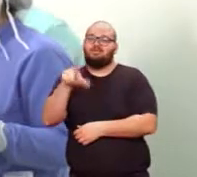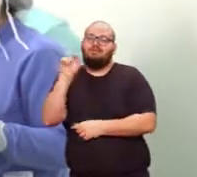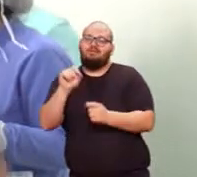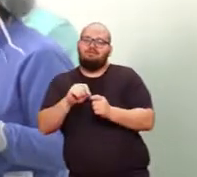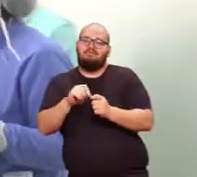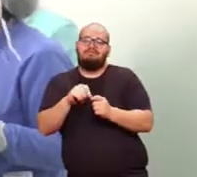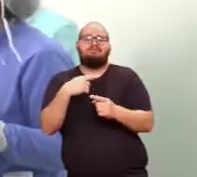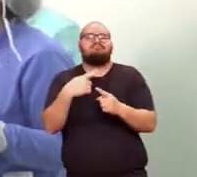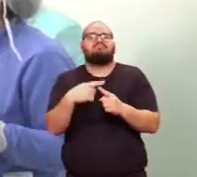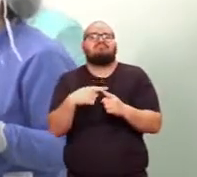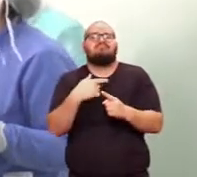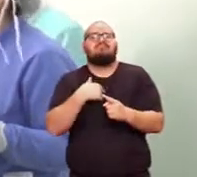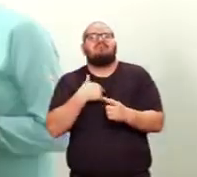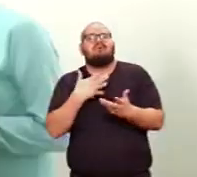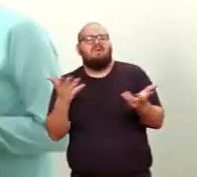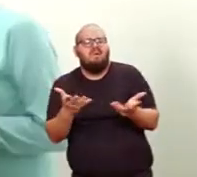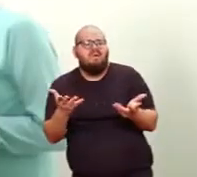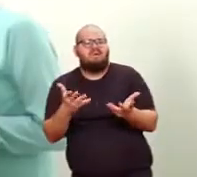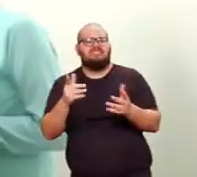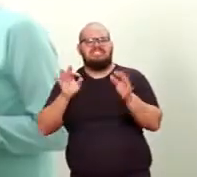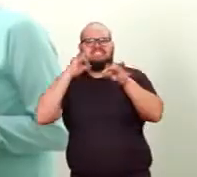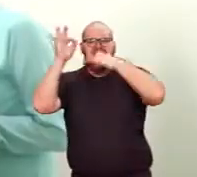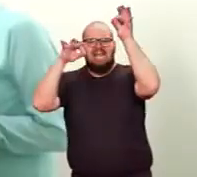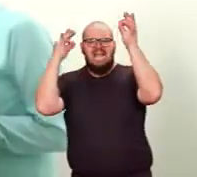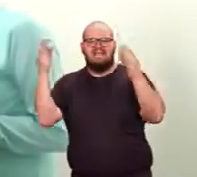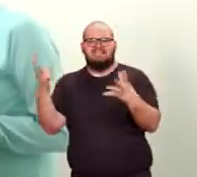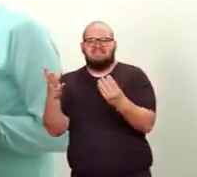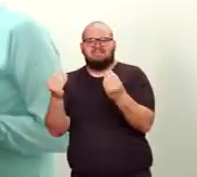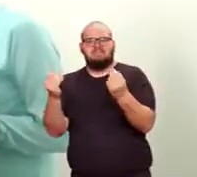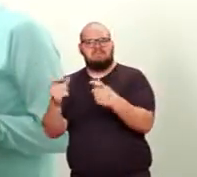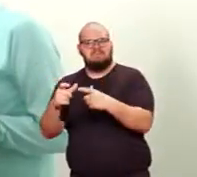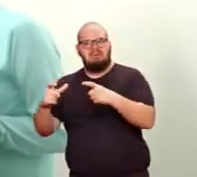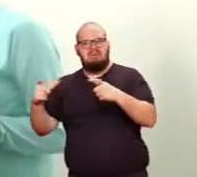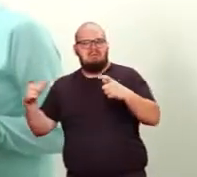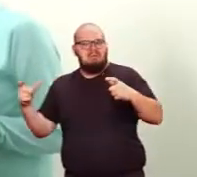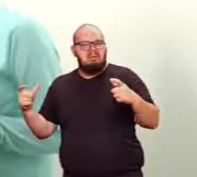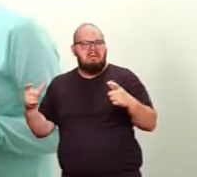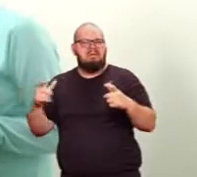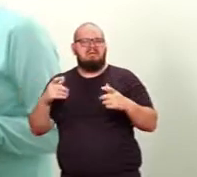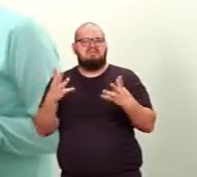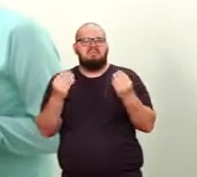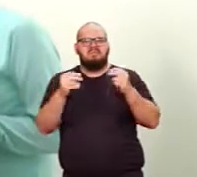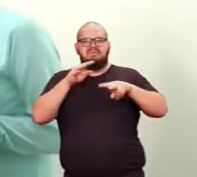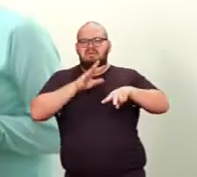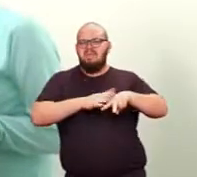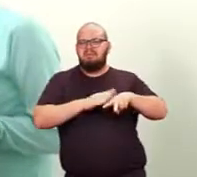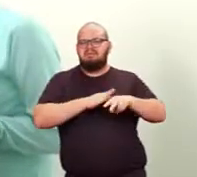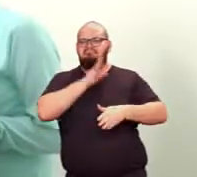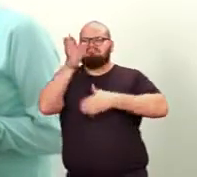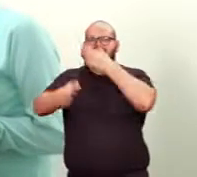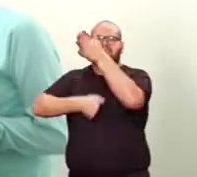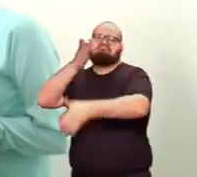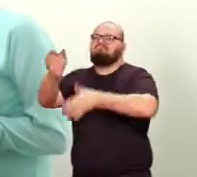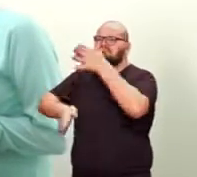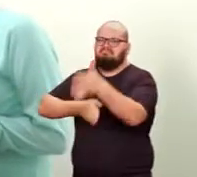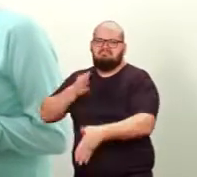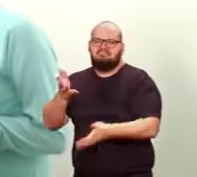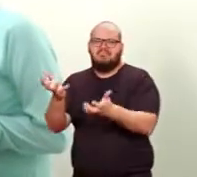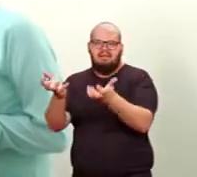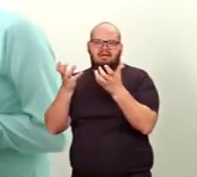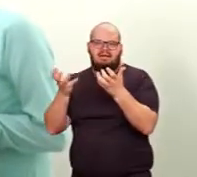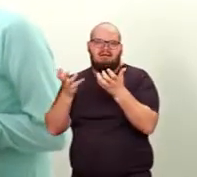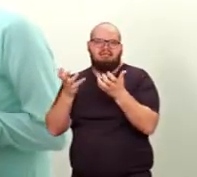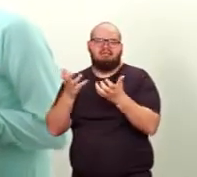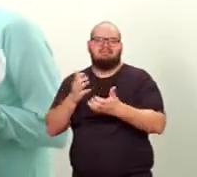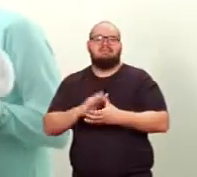amplo mercado que ela oferece. Eu escolhi cursar ela porque hoje em dia a estética está muito em alta, né? Os pacientes